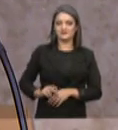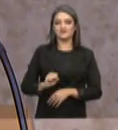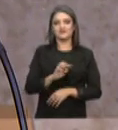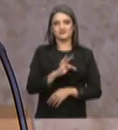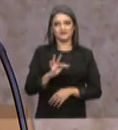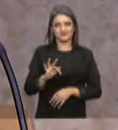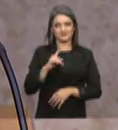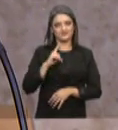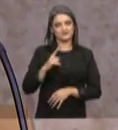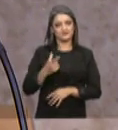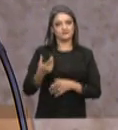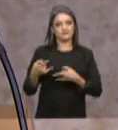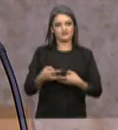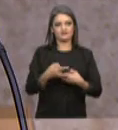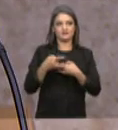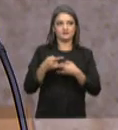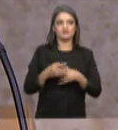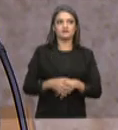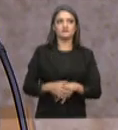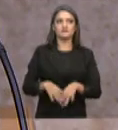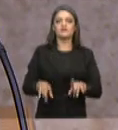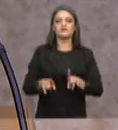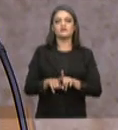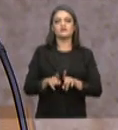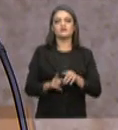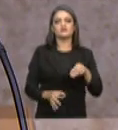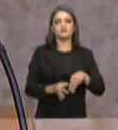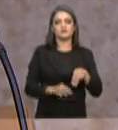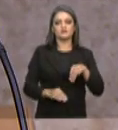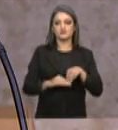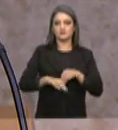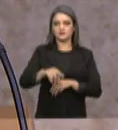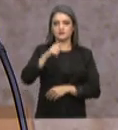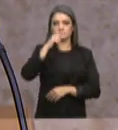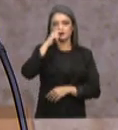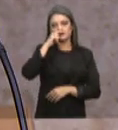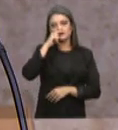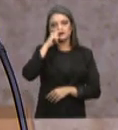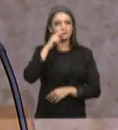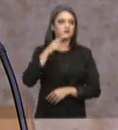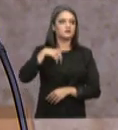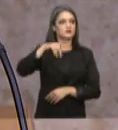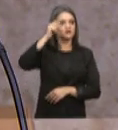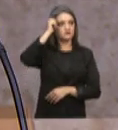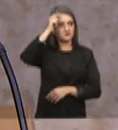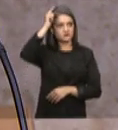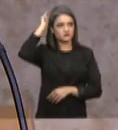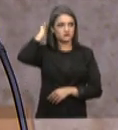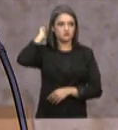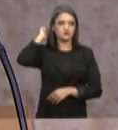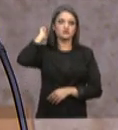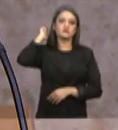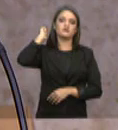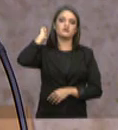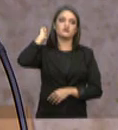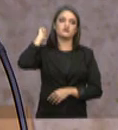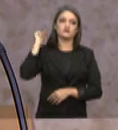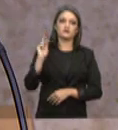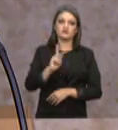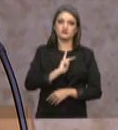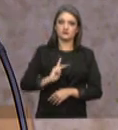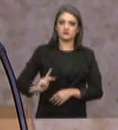virtualmente Ministro Luiz Edson fachin Ministro Alexandre de Moraes Presidente